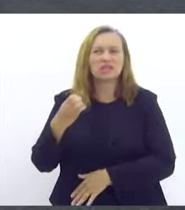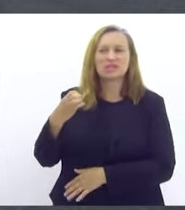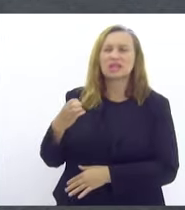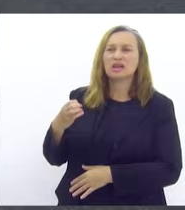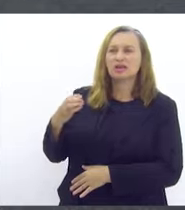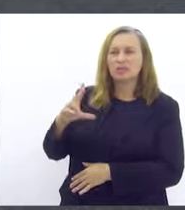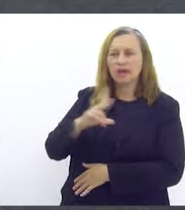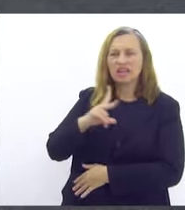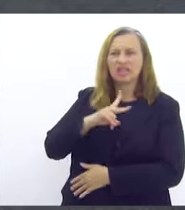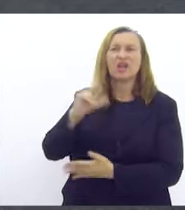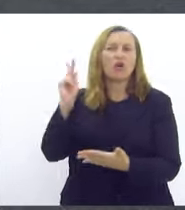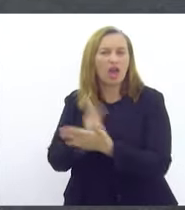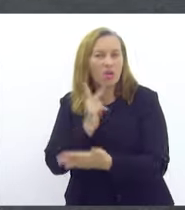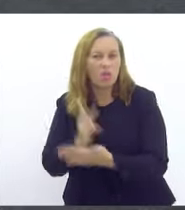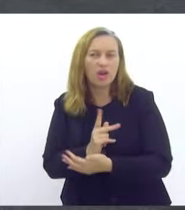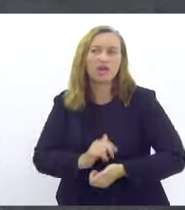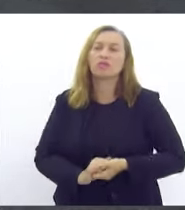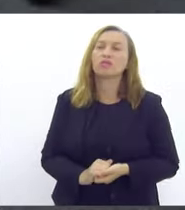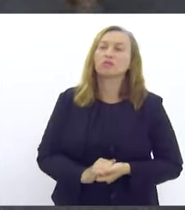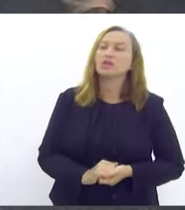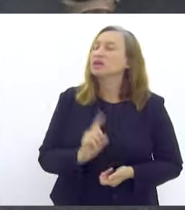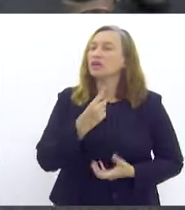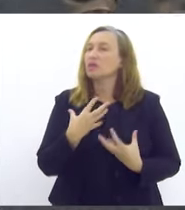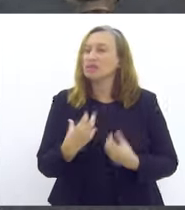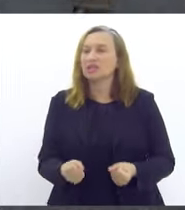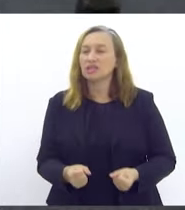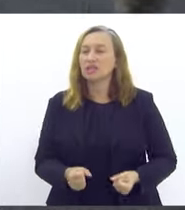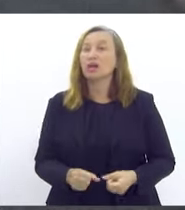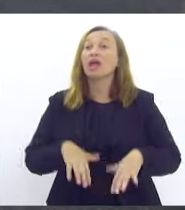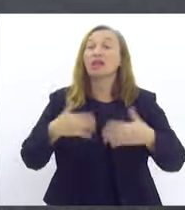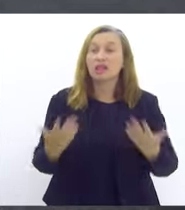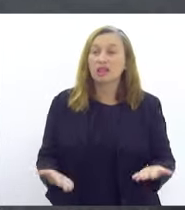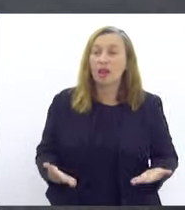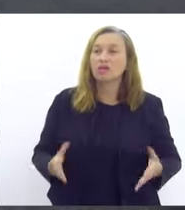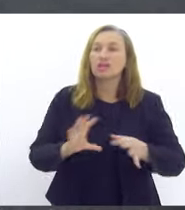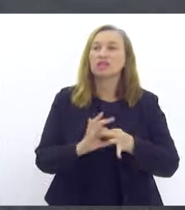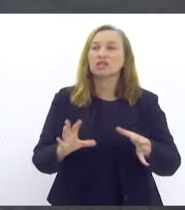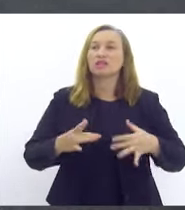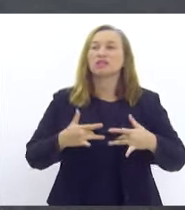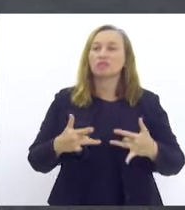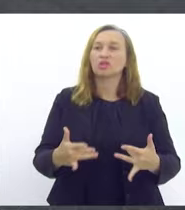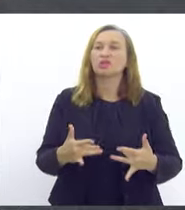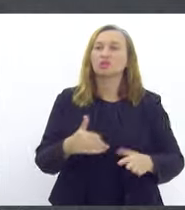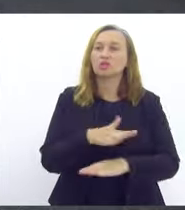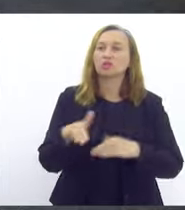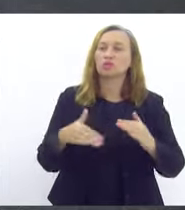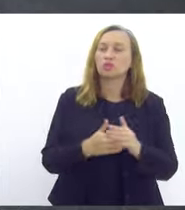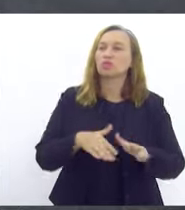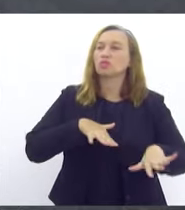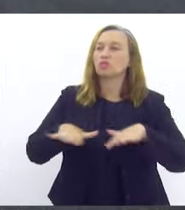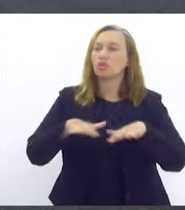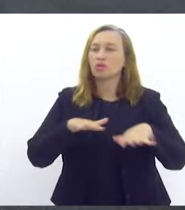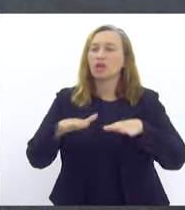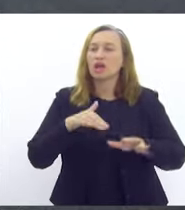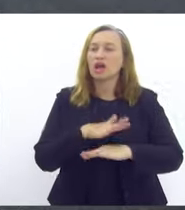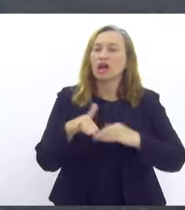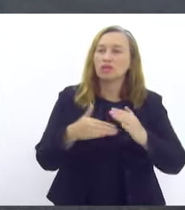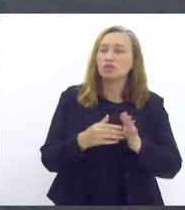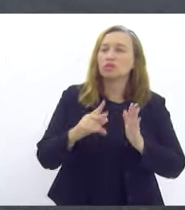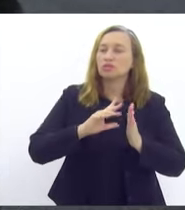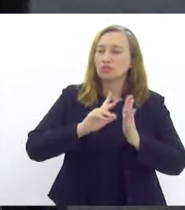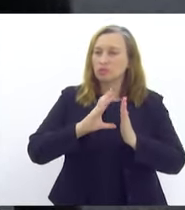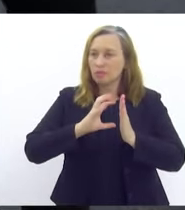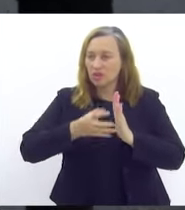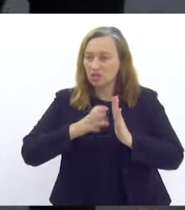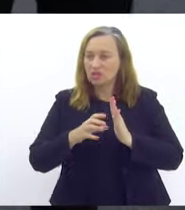é uma covardia. E a gente não aguenta mais. Então, deixo aqui a minha solidariedade a todos os movimentos, a todos os partidos,